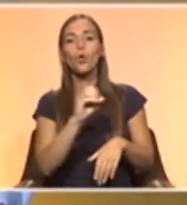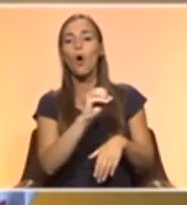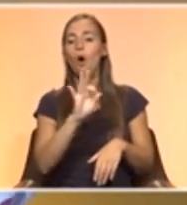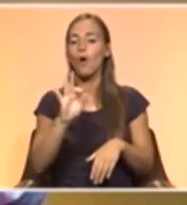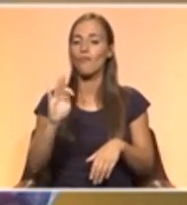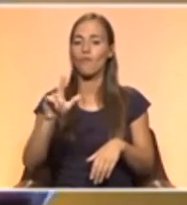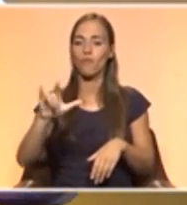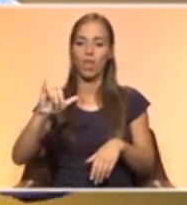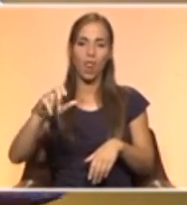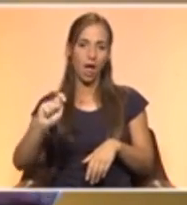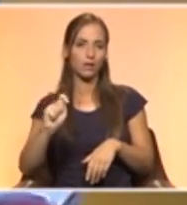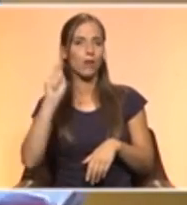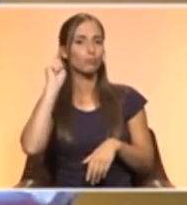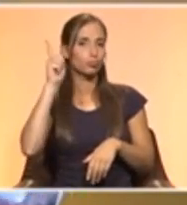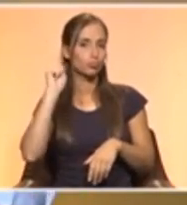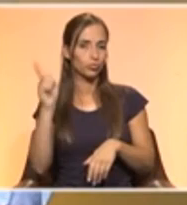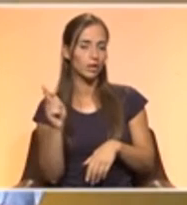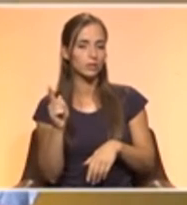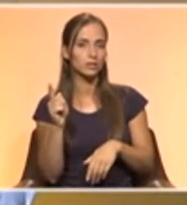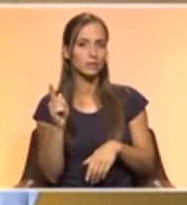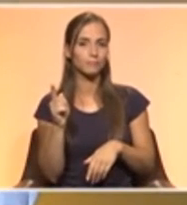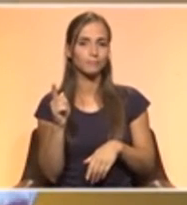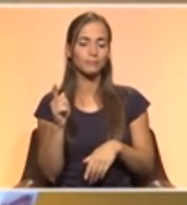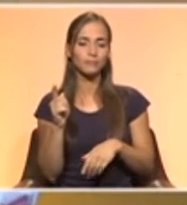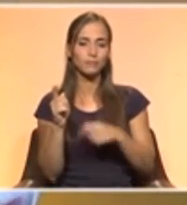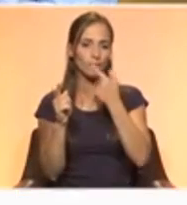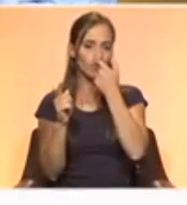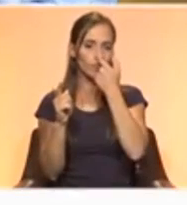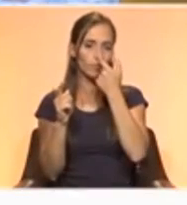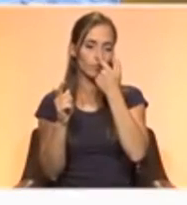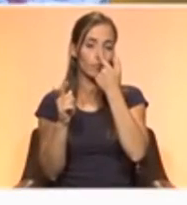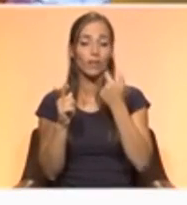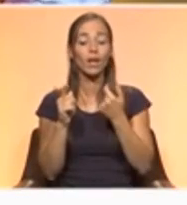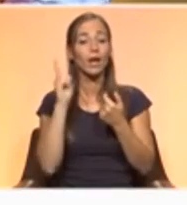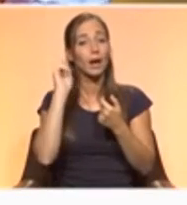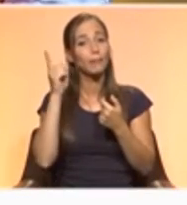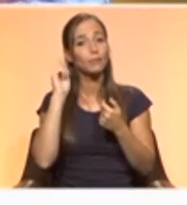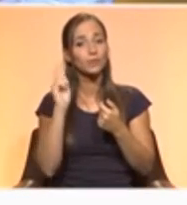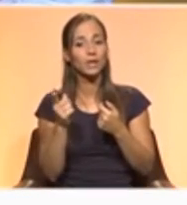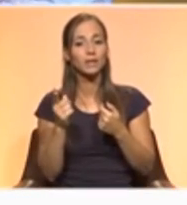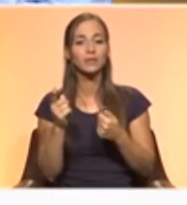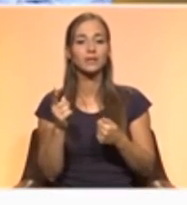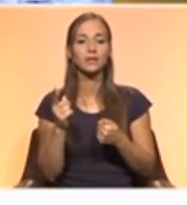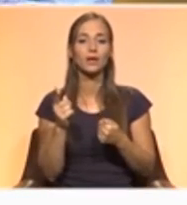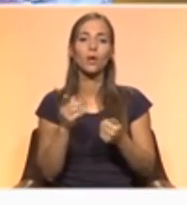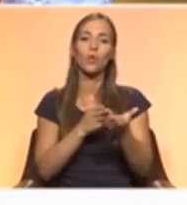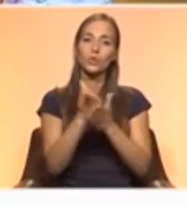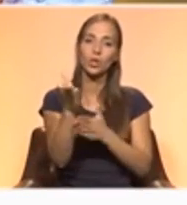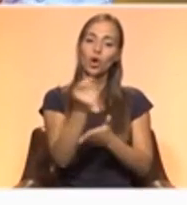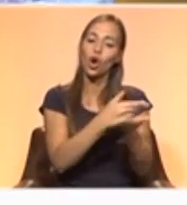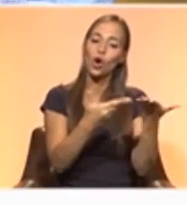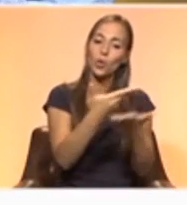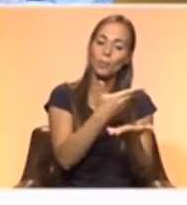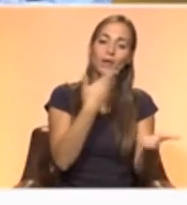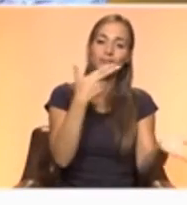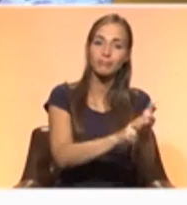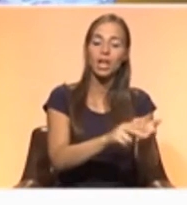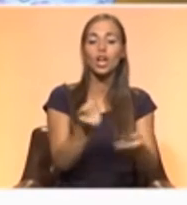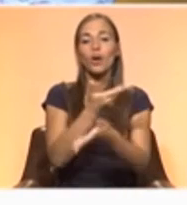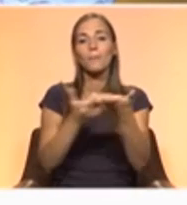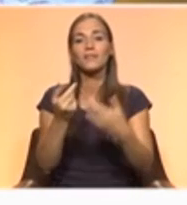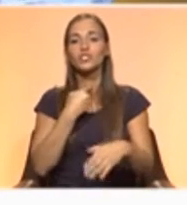mundo offline ou ali fazer as duas coisas não é exatamente é importante o blend marketing continuamos a ter a economia real e economia digital a funcionar